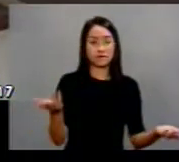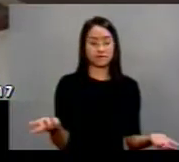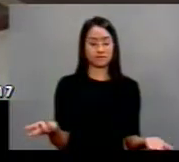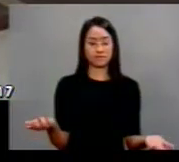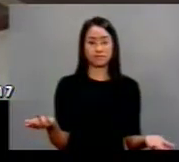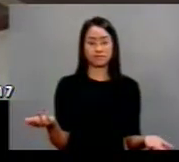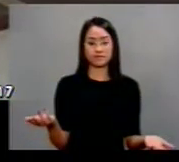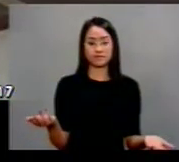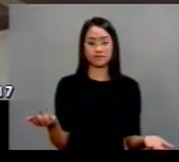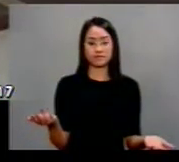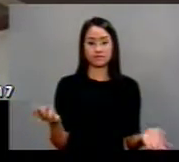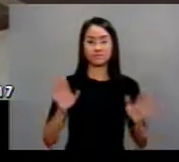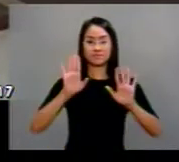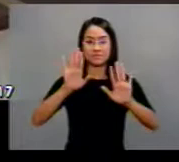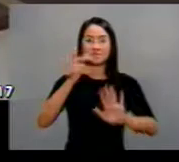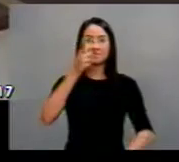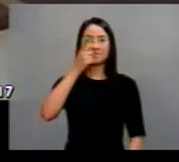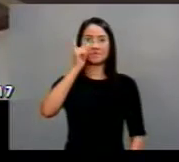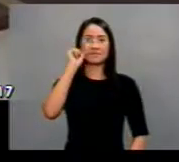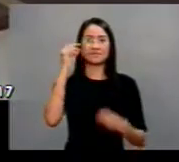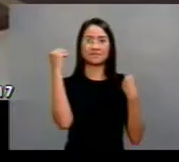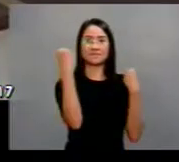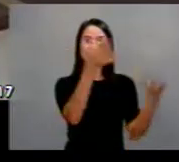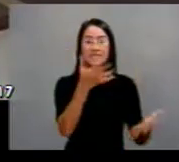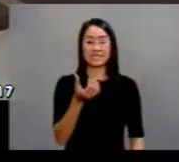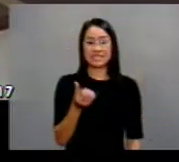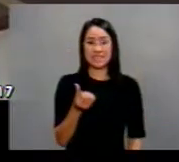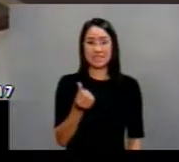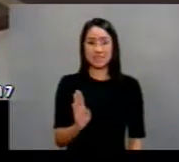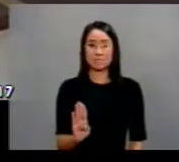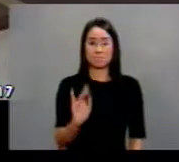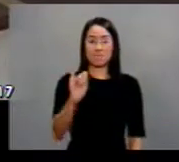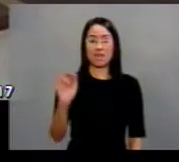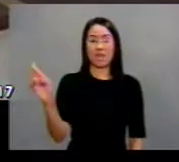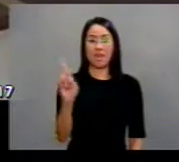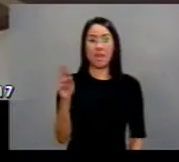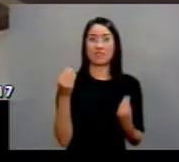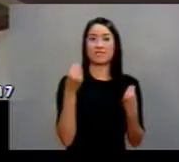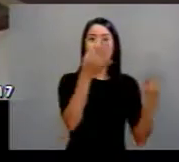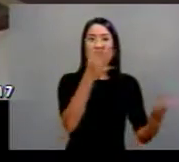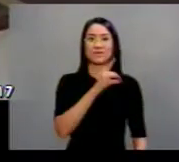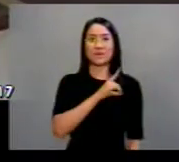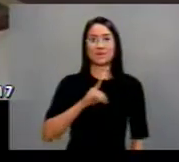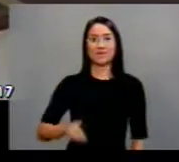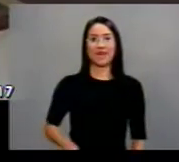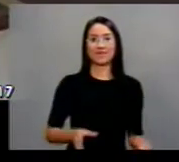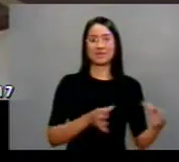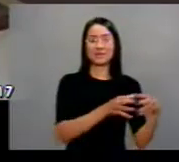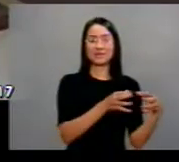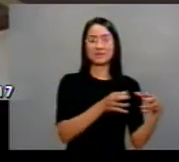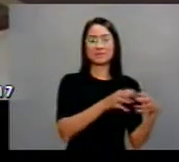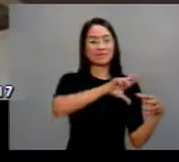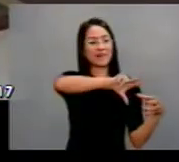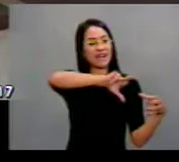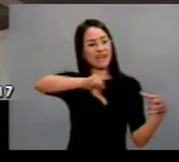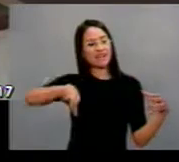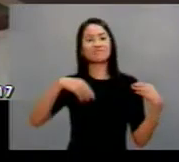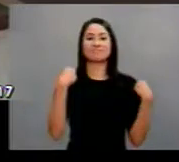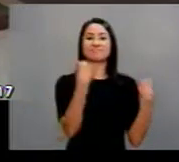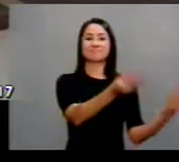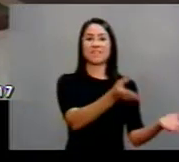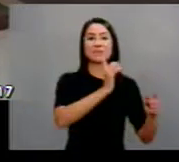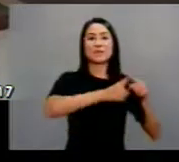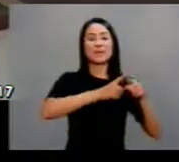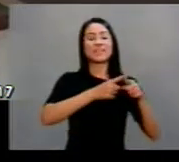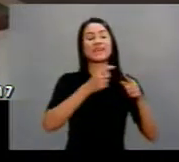6 bilhões de reais foram despejados nos redutos eleitorais desses parlamentares para que